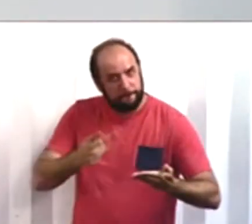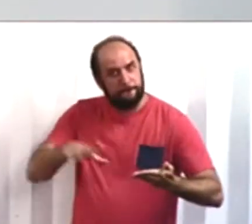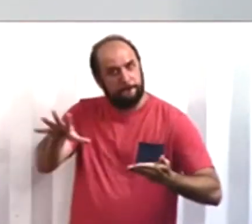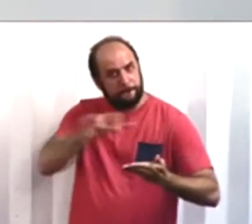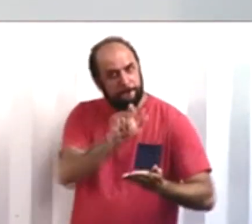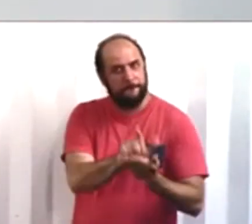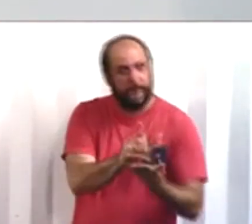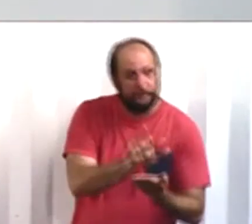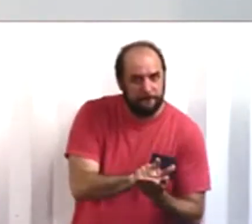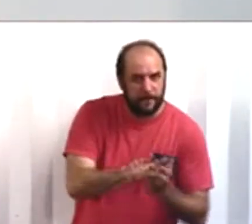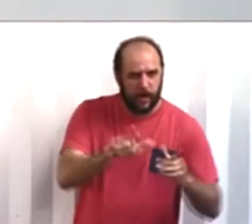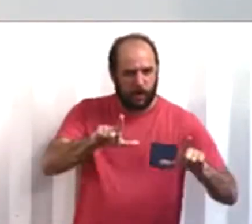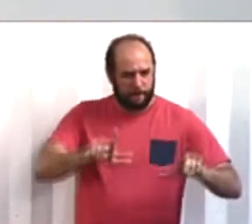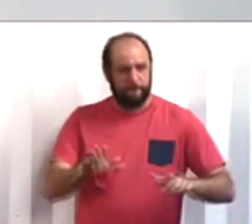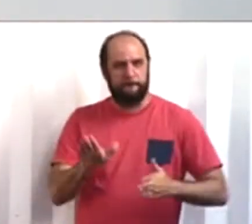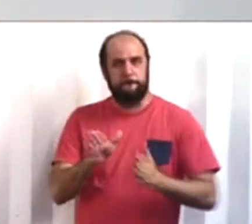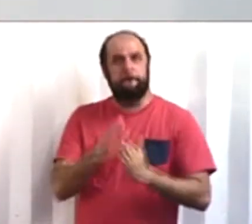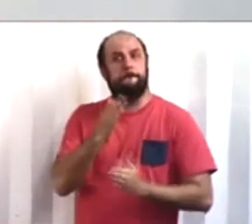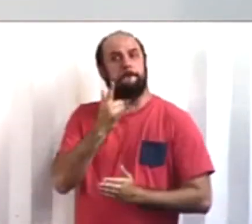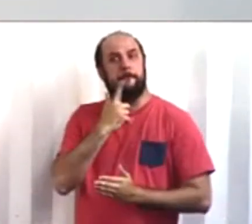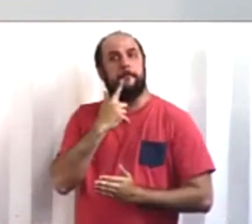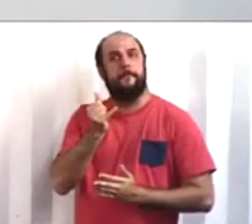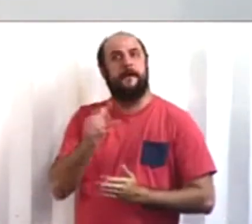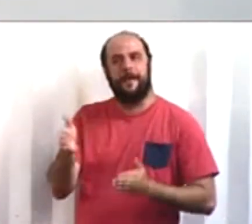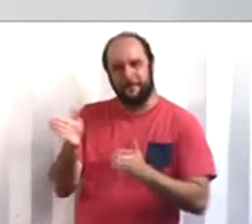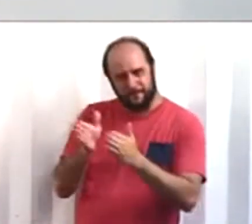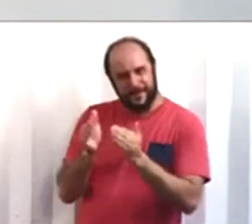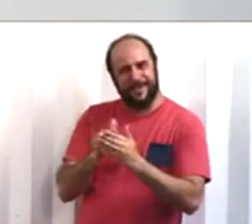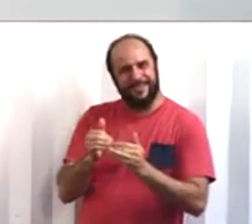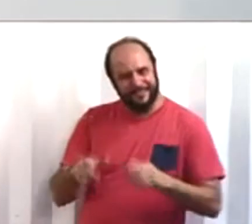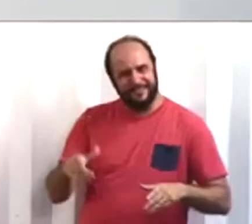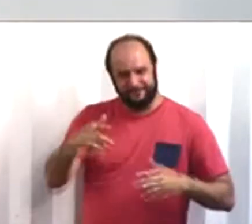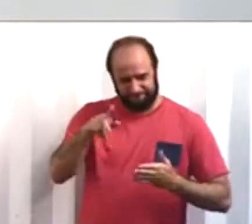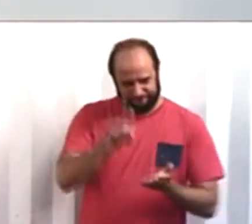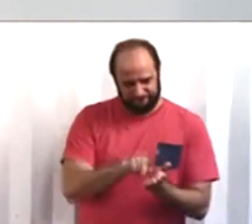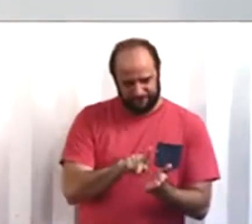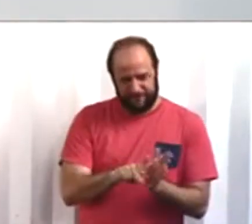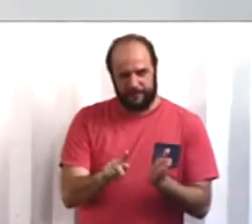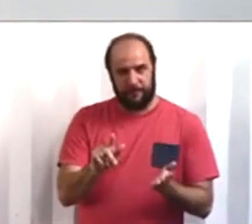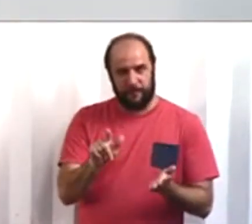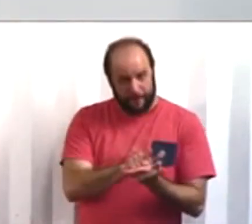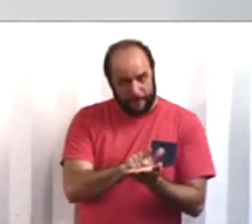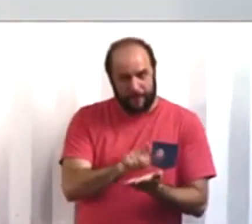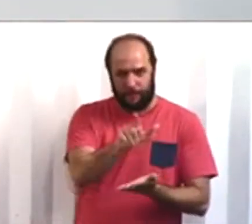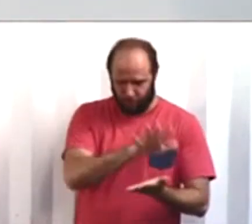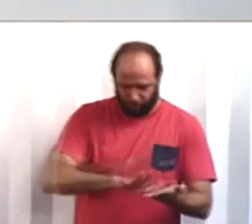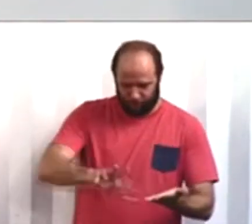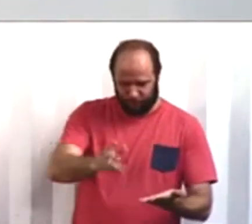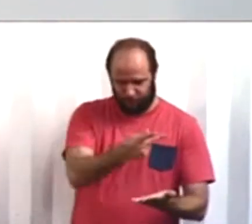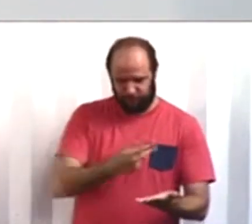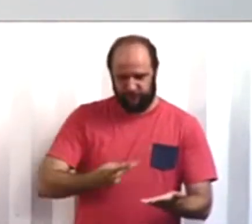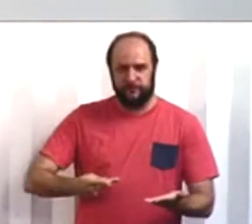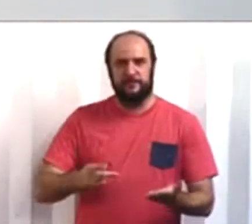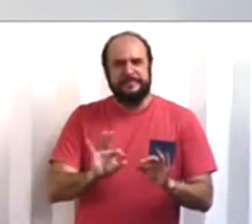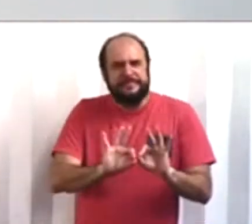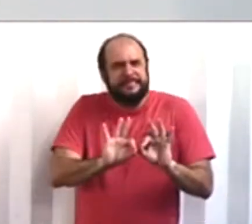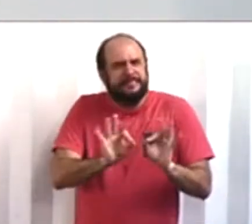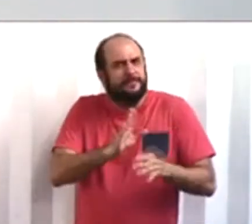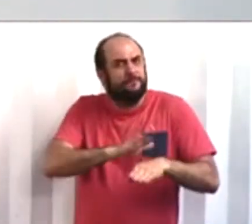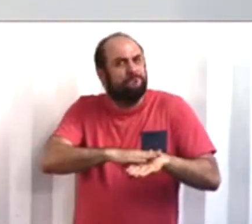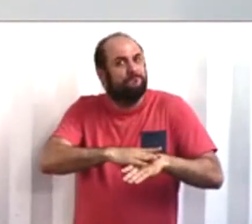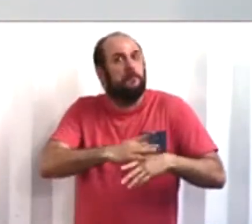um papel, peçam papel para o papai e para a mamãe, e façam um desenho que é muito simples, mas vai ficar muito